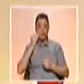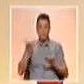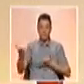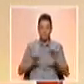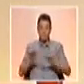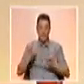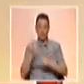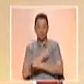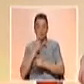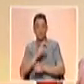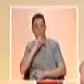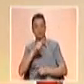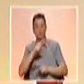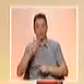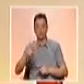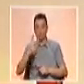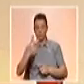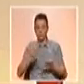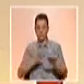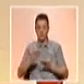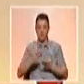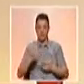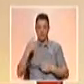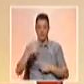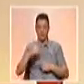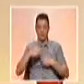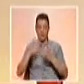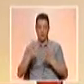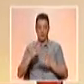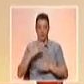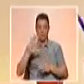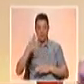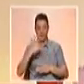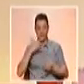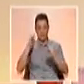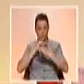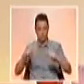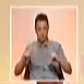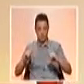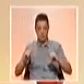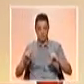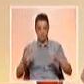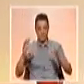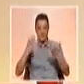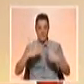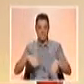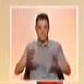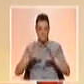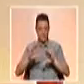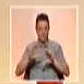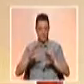estas coisas? Ou como é que é possível conjugá-las? À partida quase parece que é impossível essa conciliação e realmente...